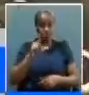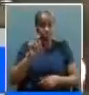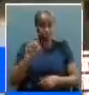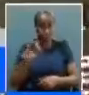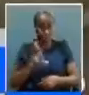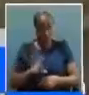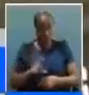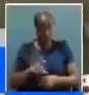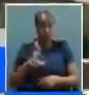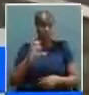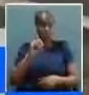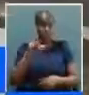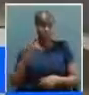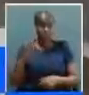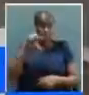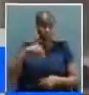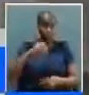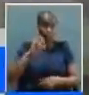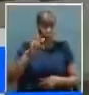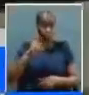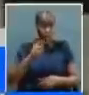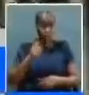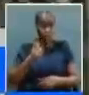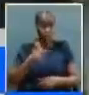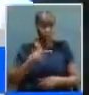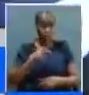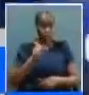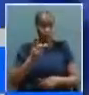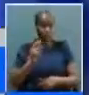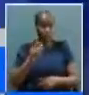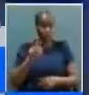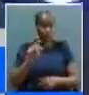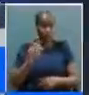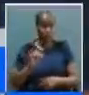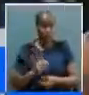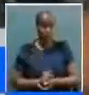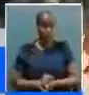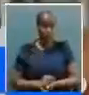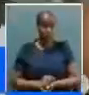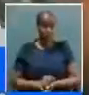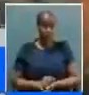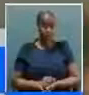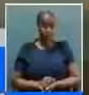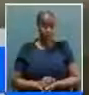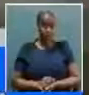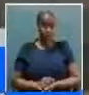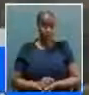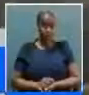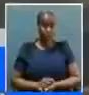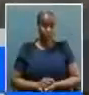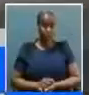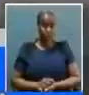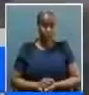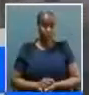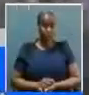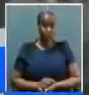Tavares. Nos de junto, nos de tudo, nos de longe.